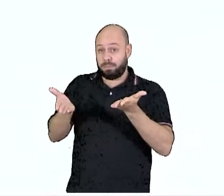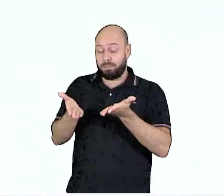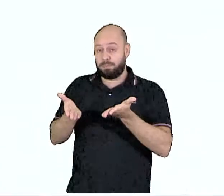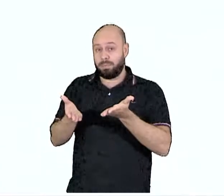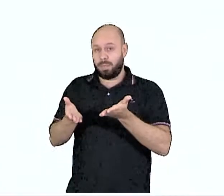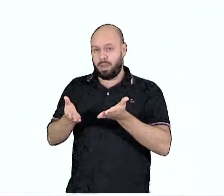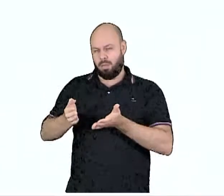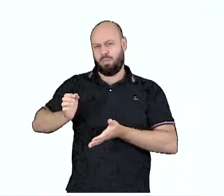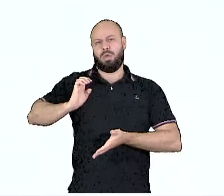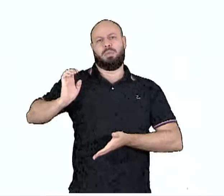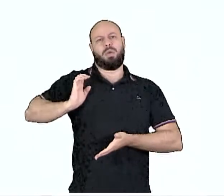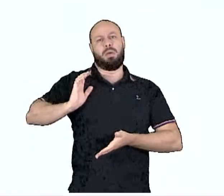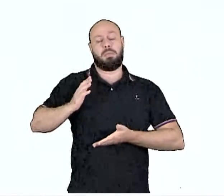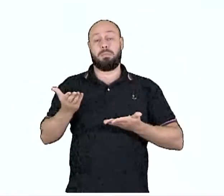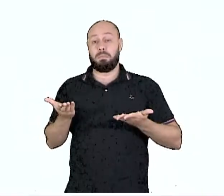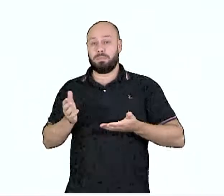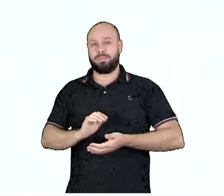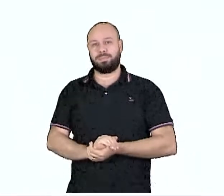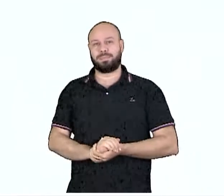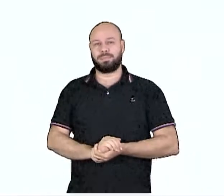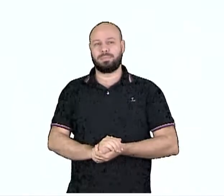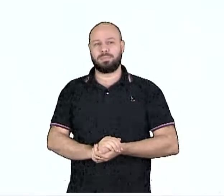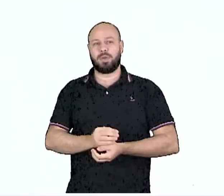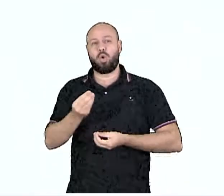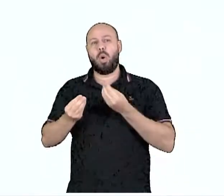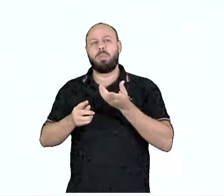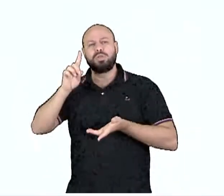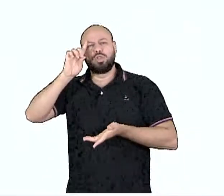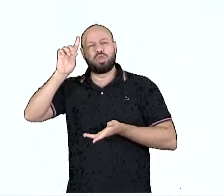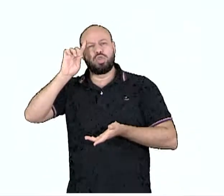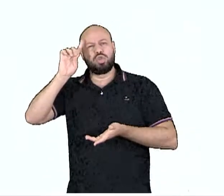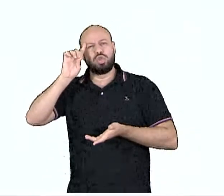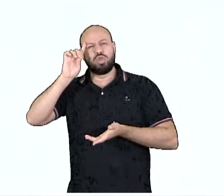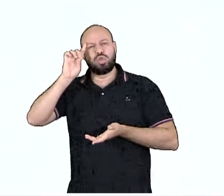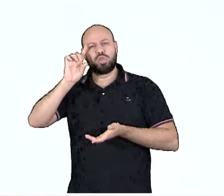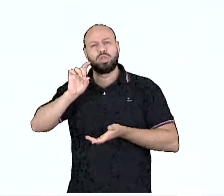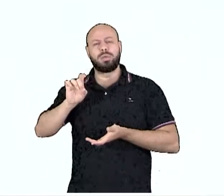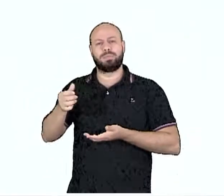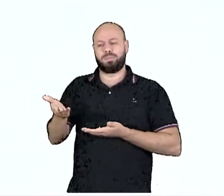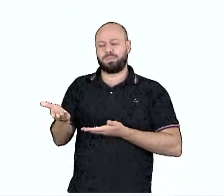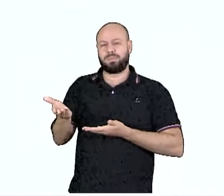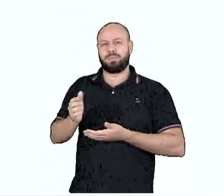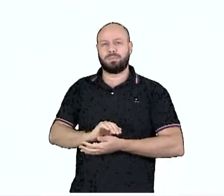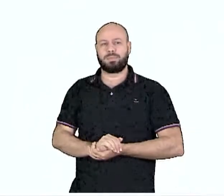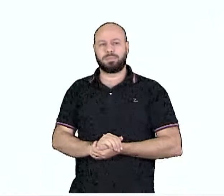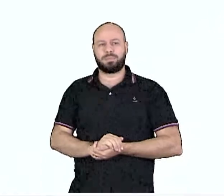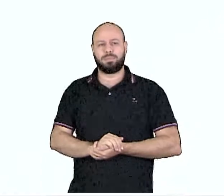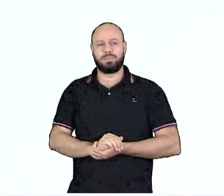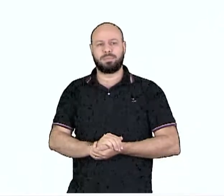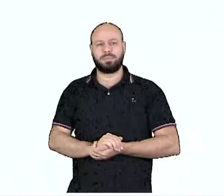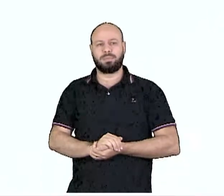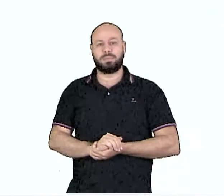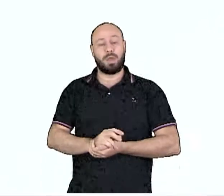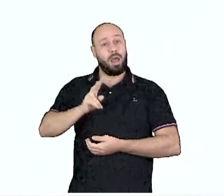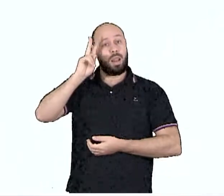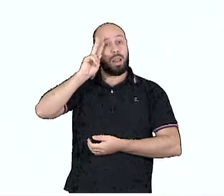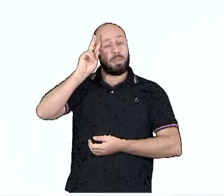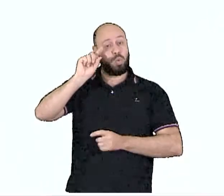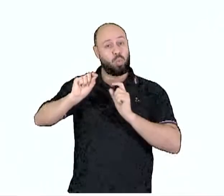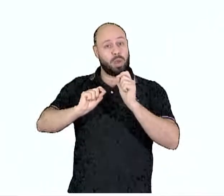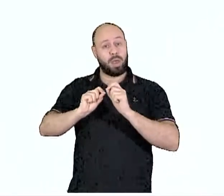comunidade nobre? Como é o dia a dia dessas pessoas? Lembrando que